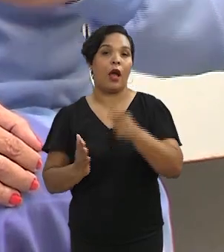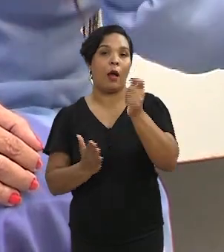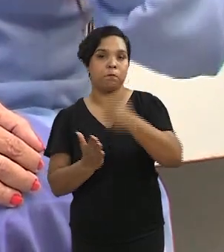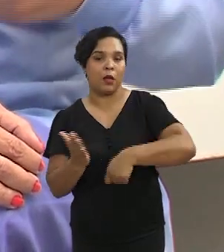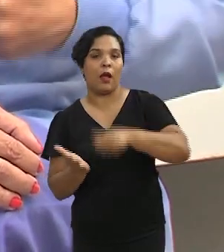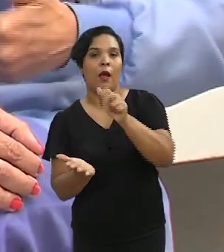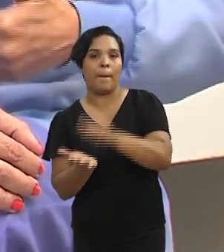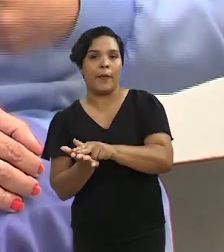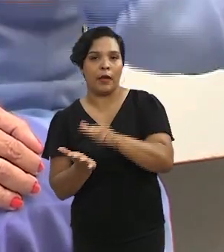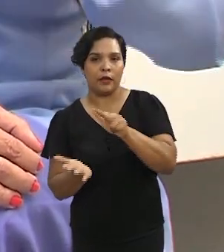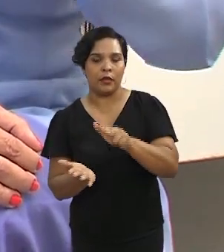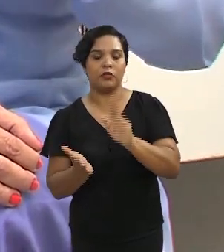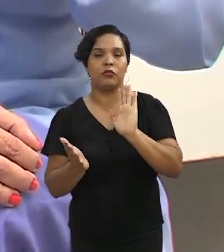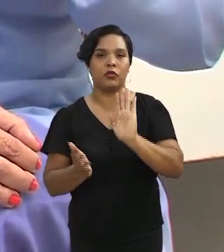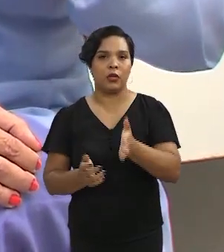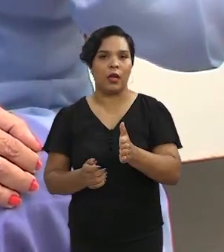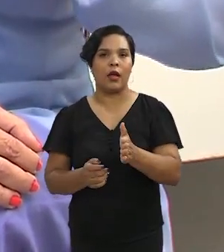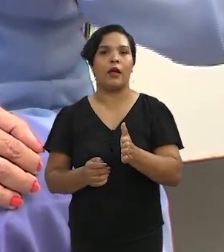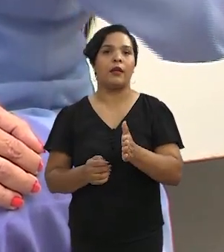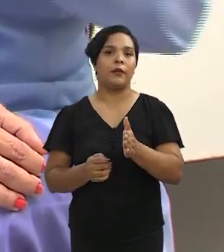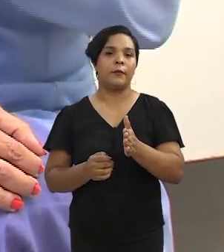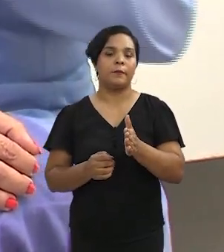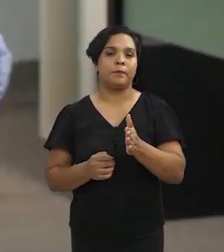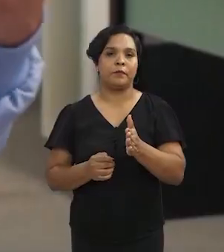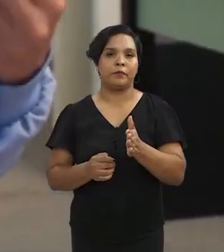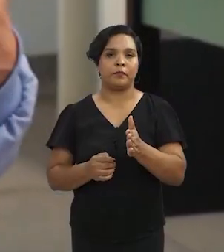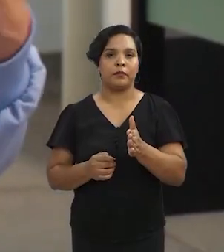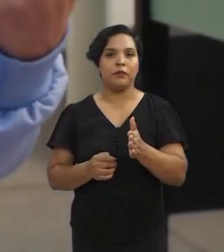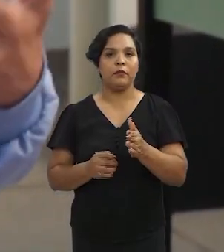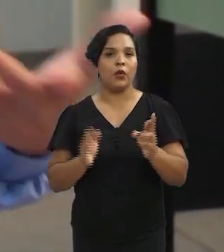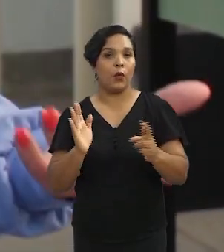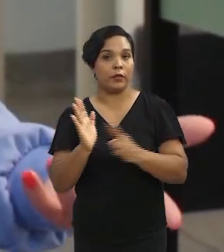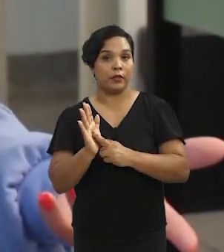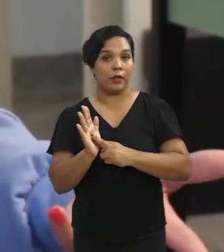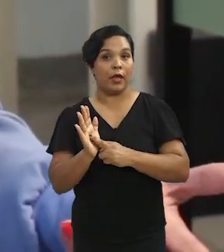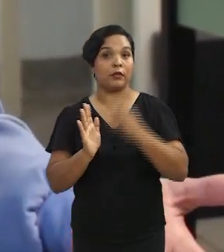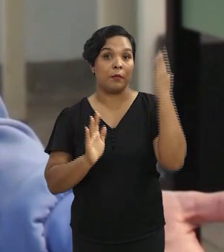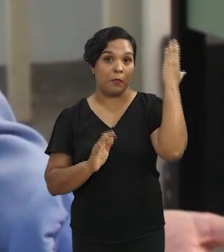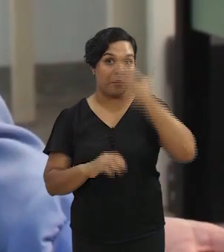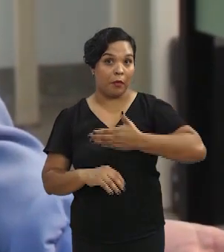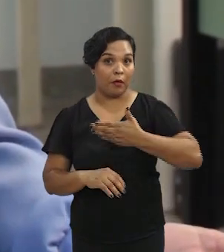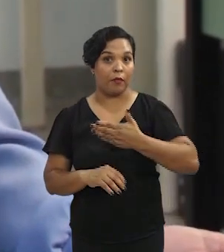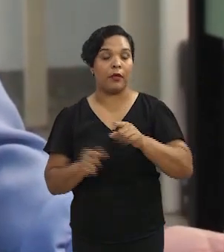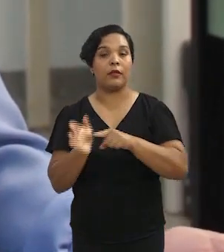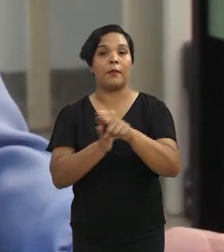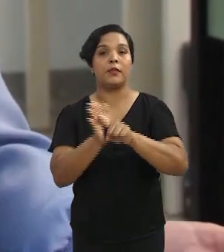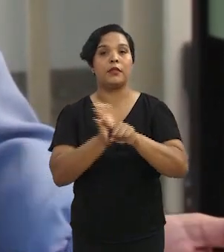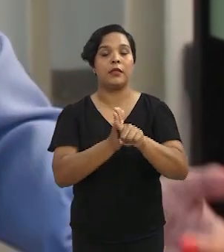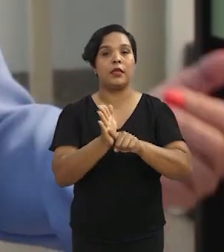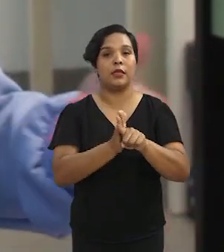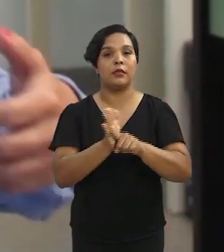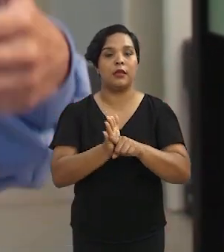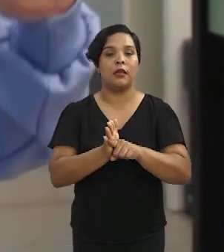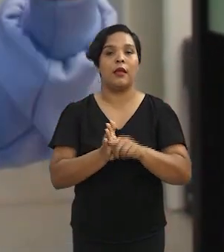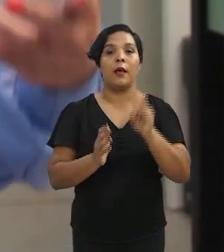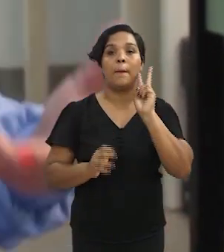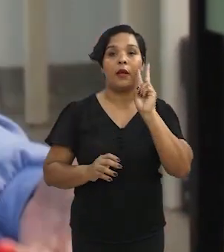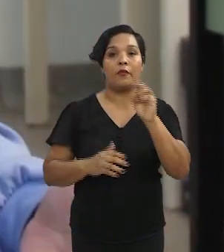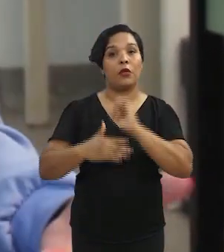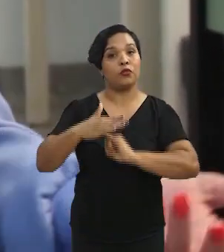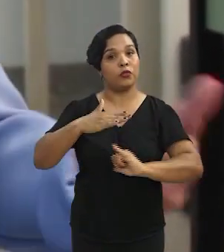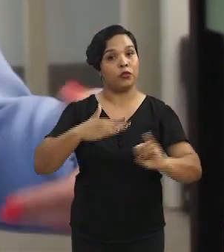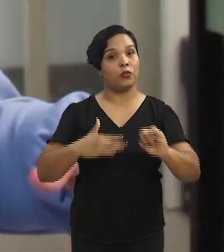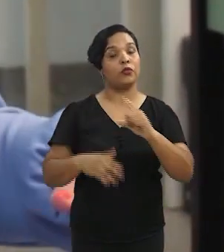patente anteriormente, né, por meio com os resultados obtidos por meio dessa pesquisa, exatamente para